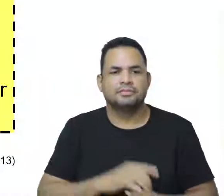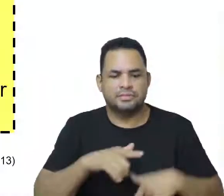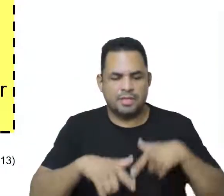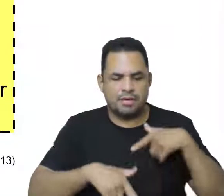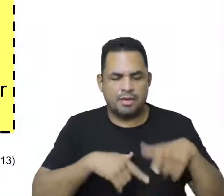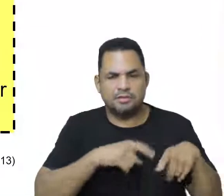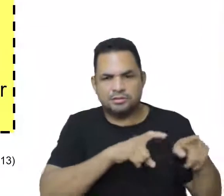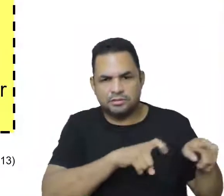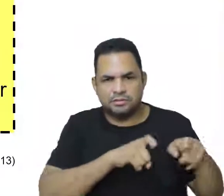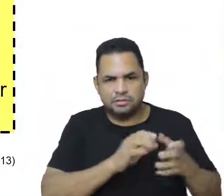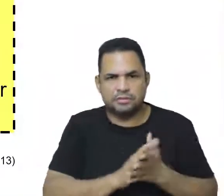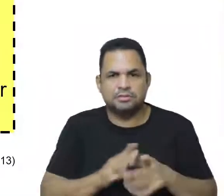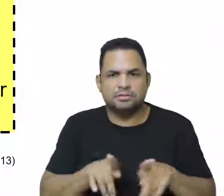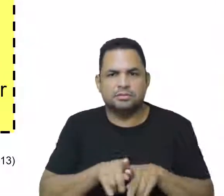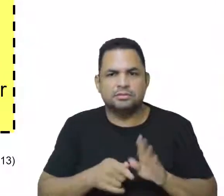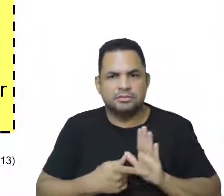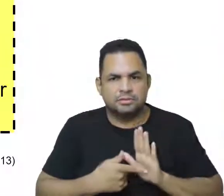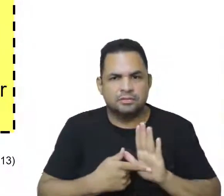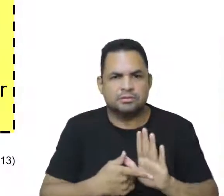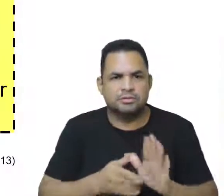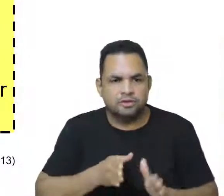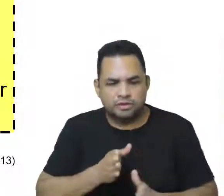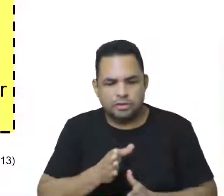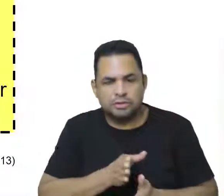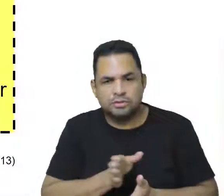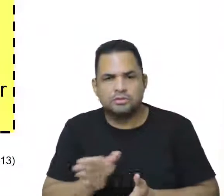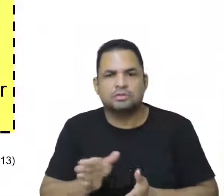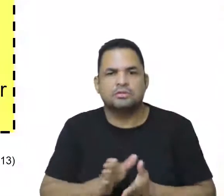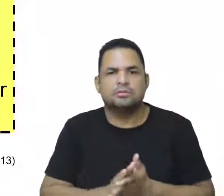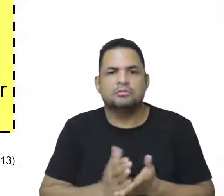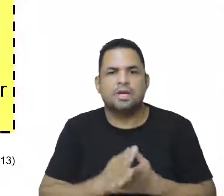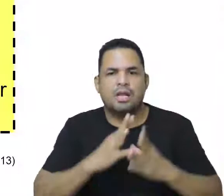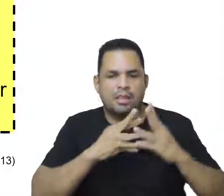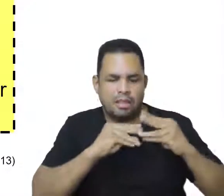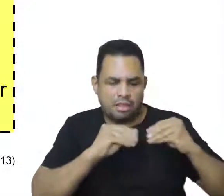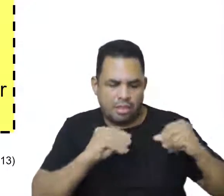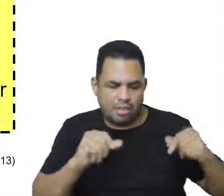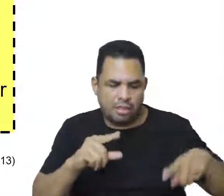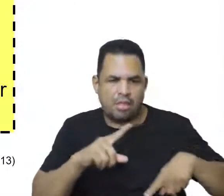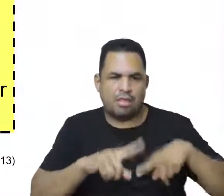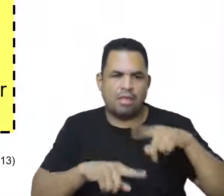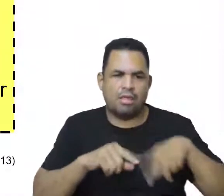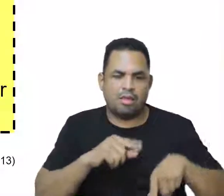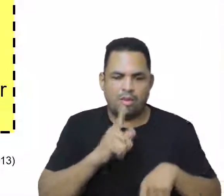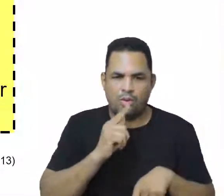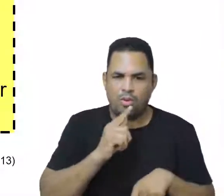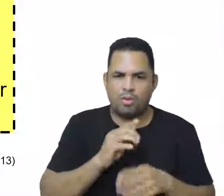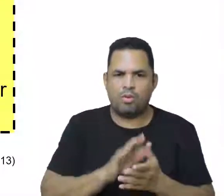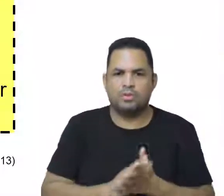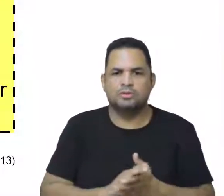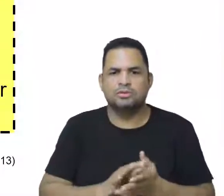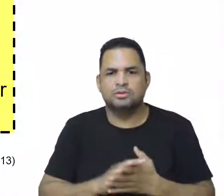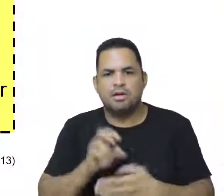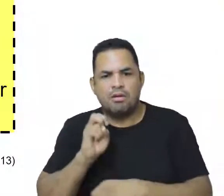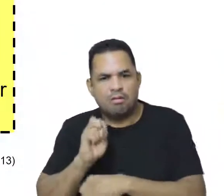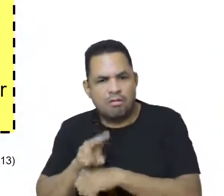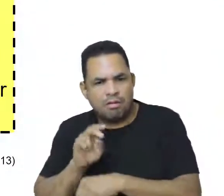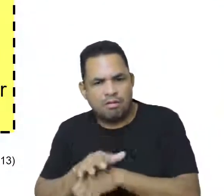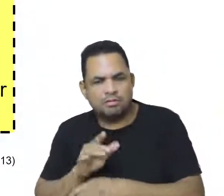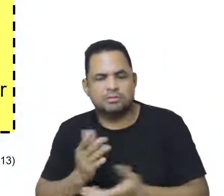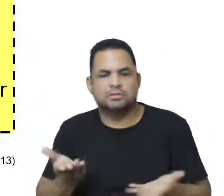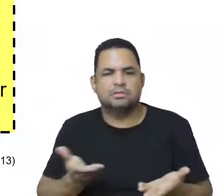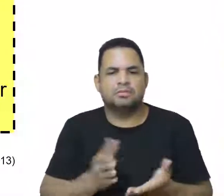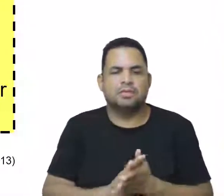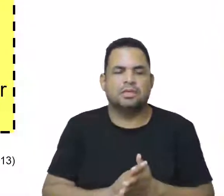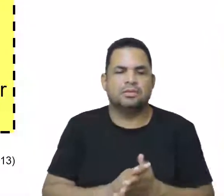Atividades agrícolas também contribuem direto ou indiretamente para a degradação dos recursos hídricos. Uso de agrotóxicos, fertilizantes e